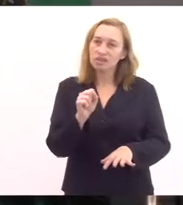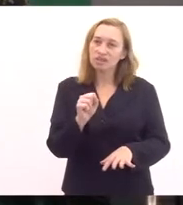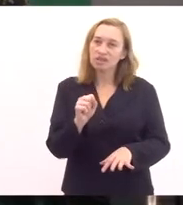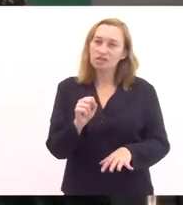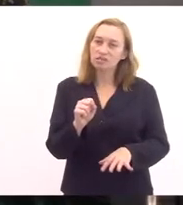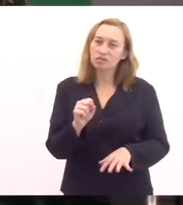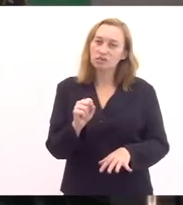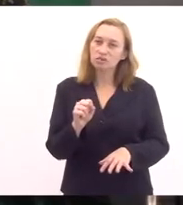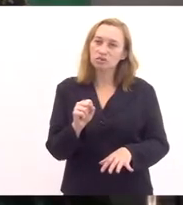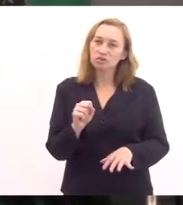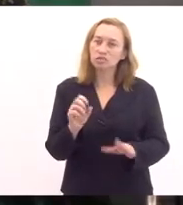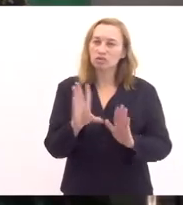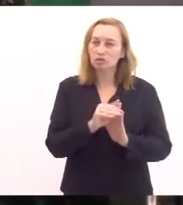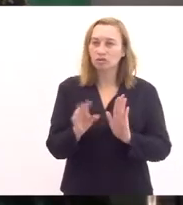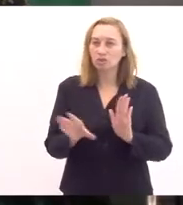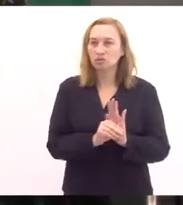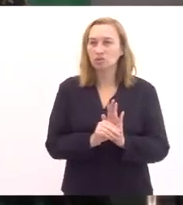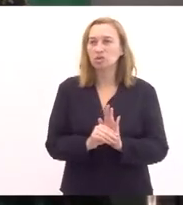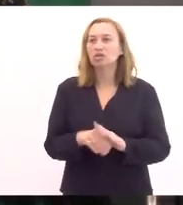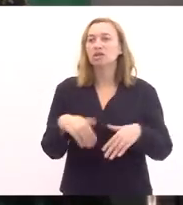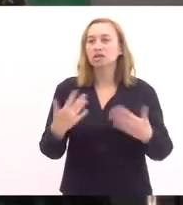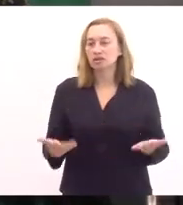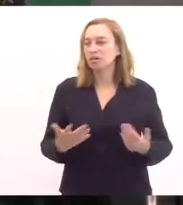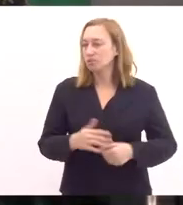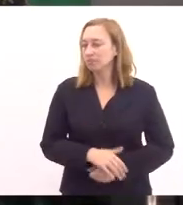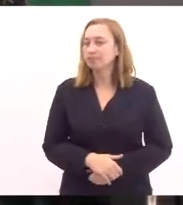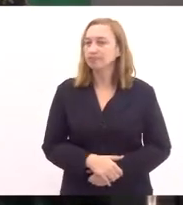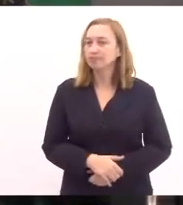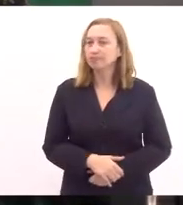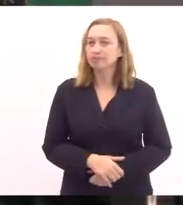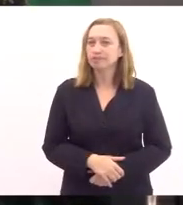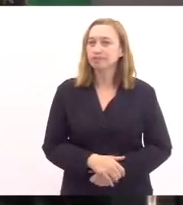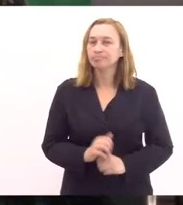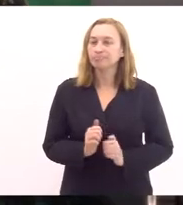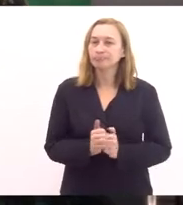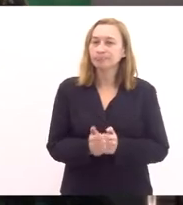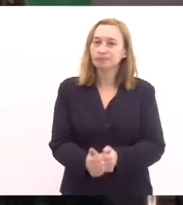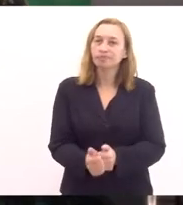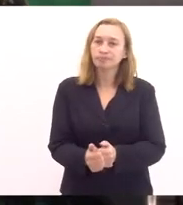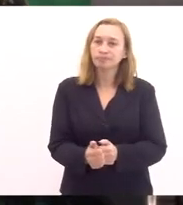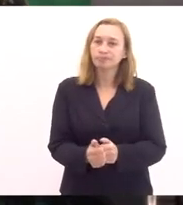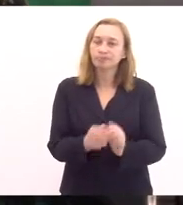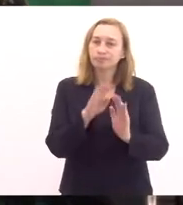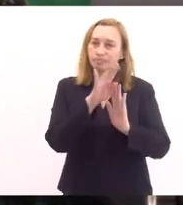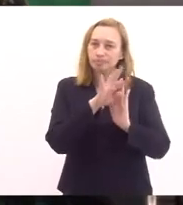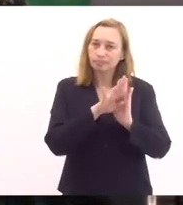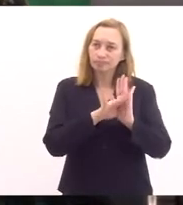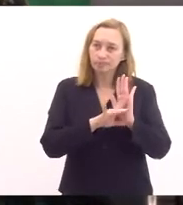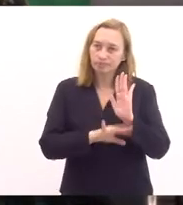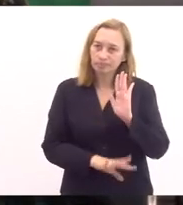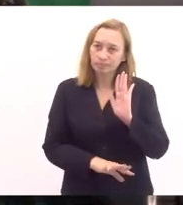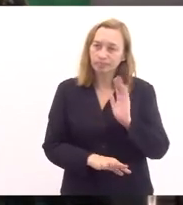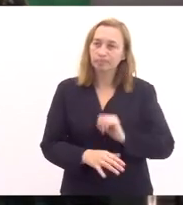ganhamos em conteúdo Então pronto então vamos é seguir esse roteiro na